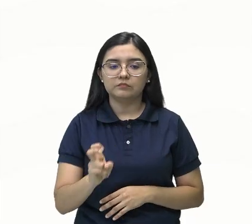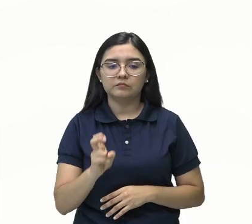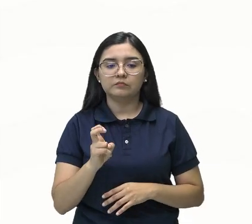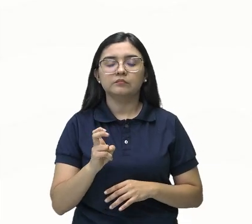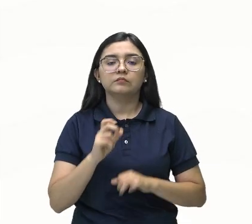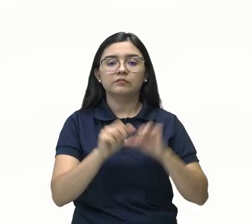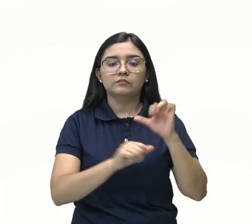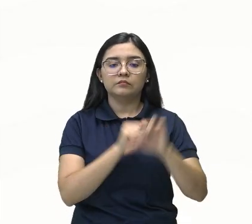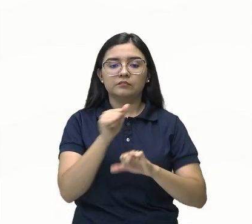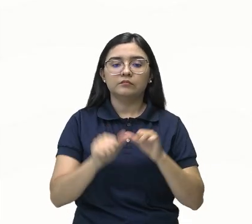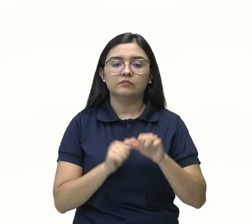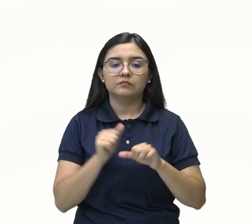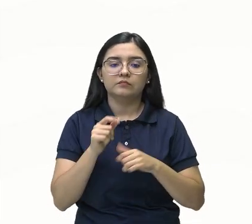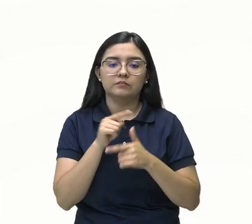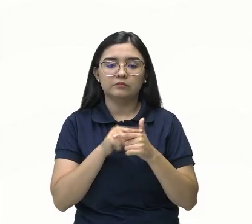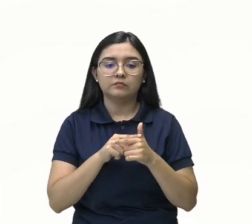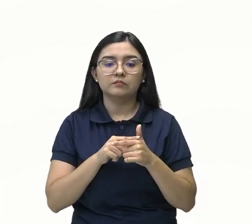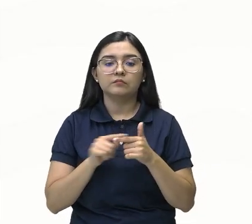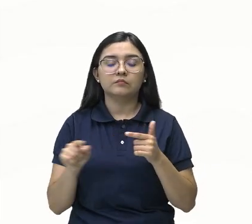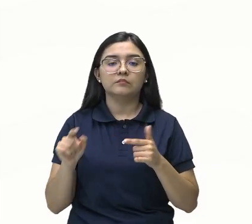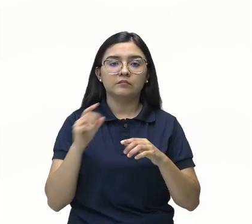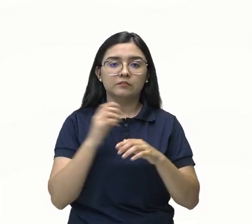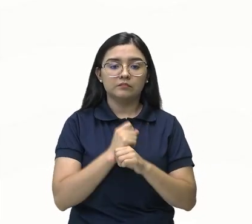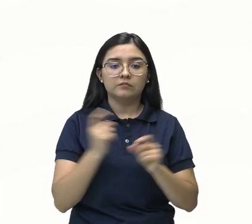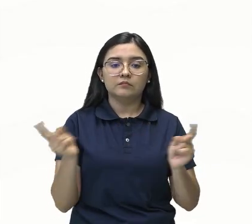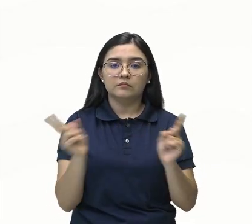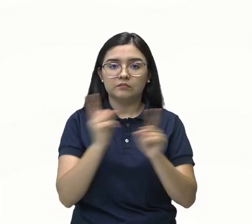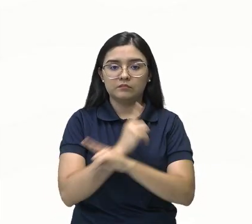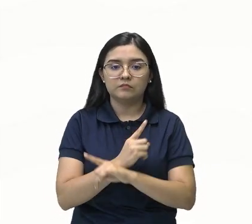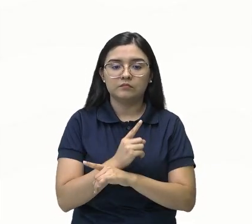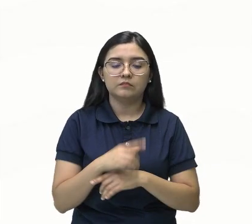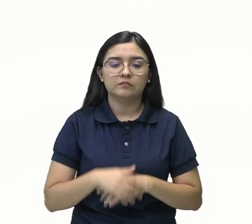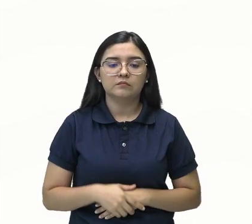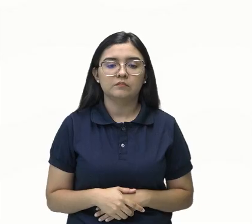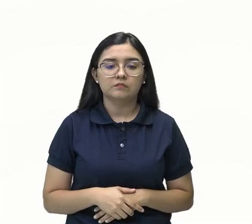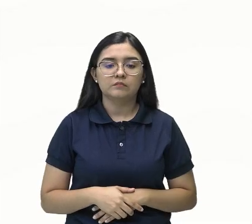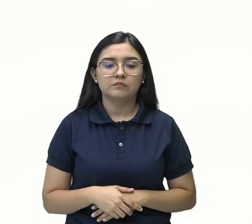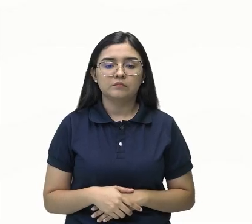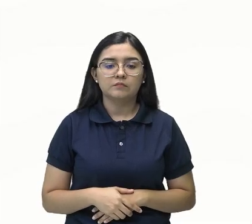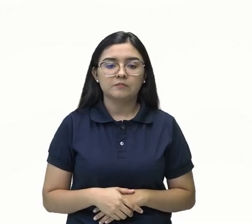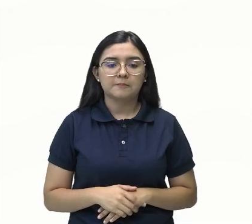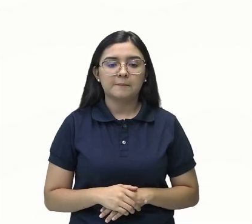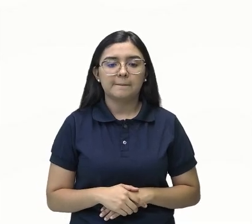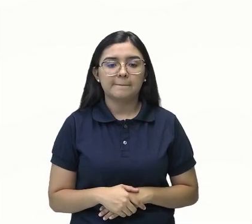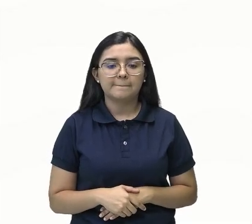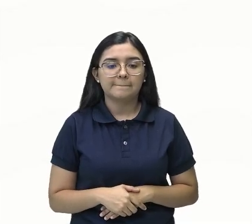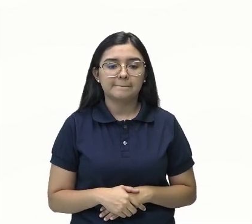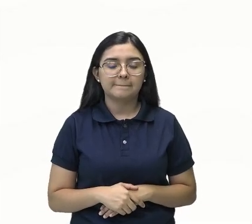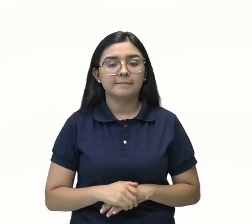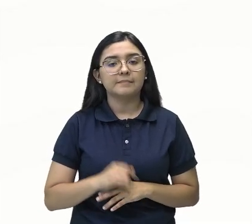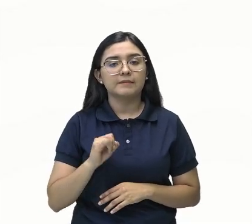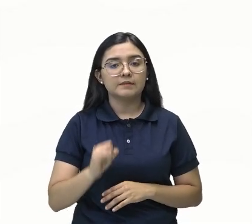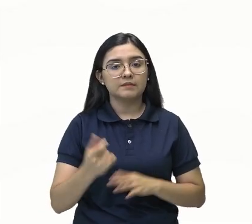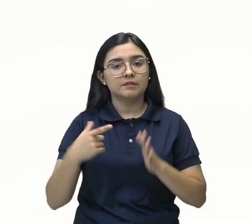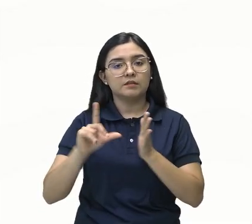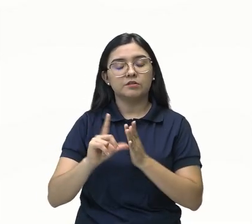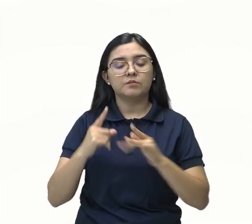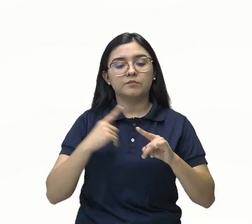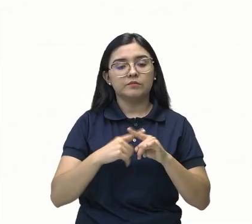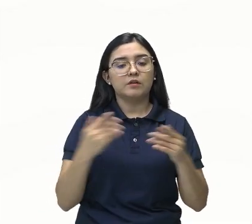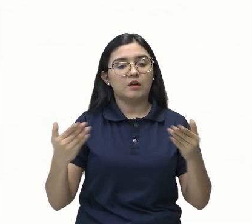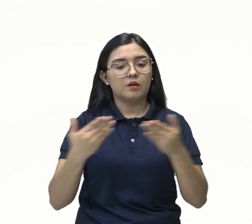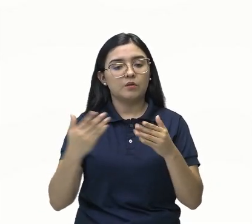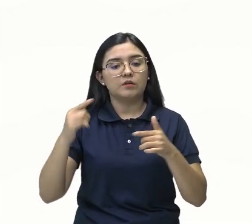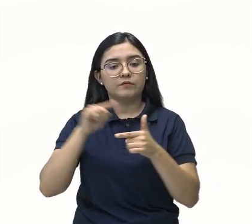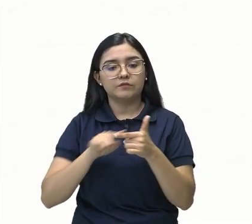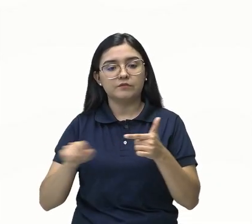lado, fazendo a sua operação inversa. Então, se ele estava multiplicando, ele vai